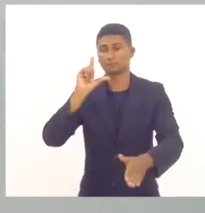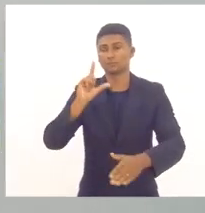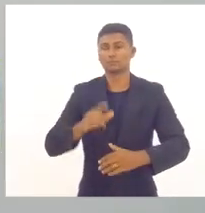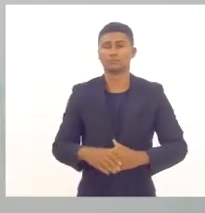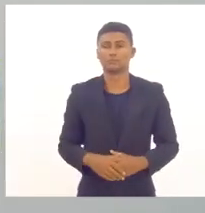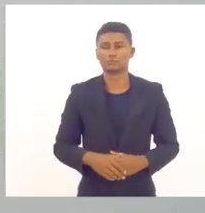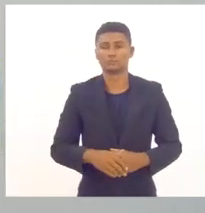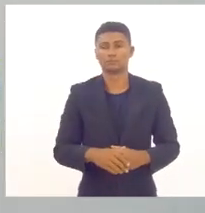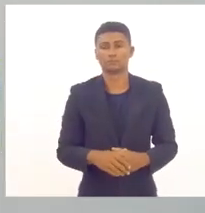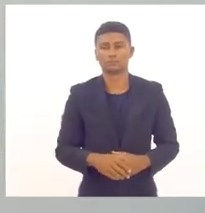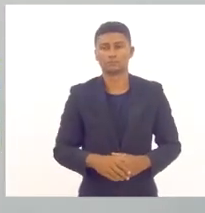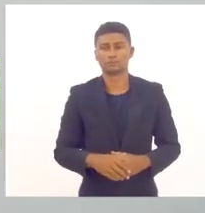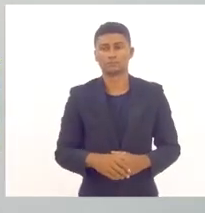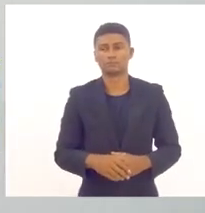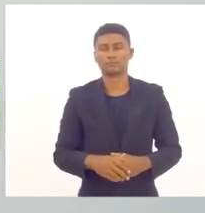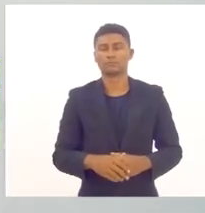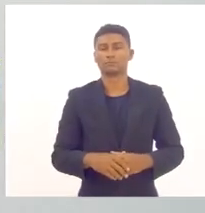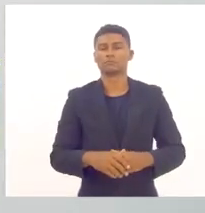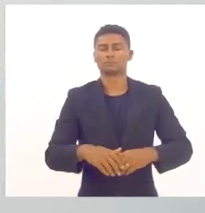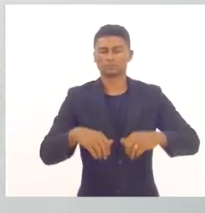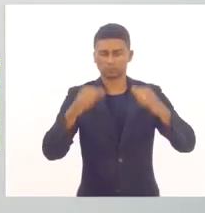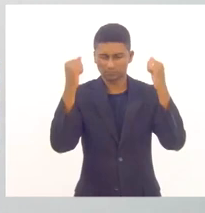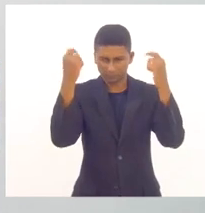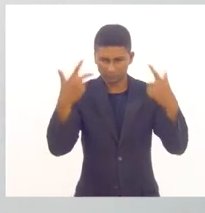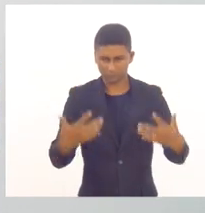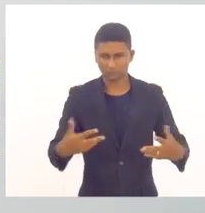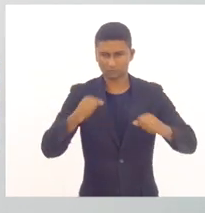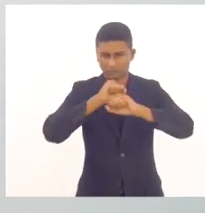só queria dar um breve esclarecimento.